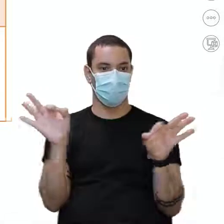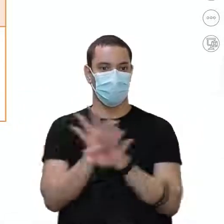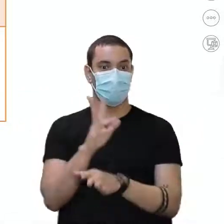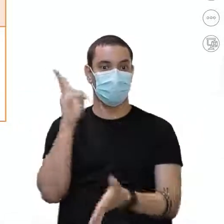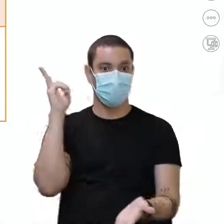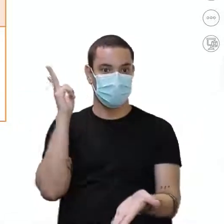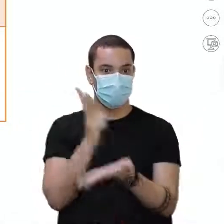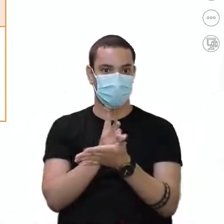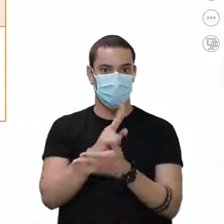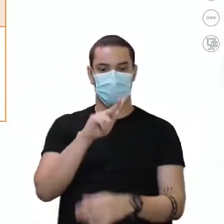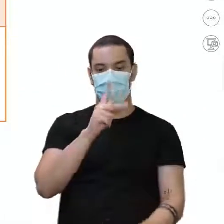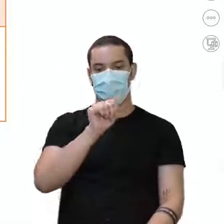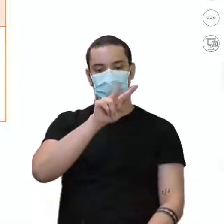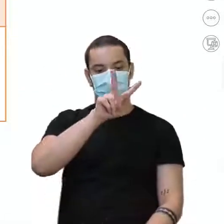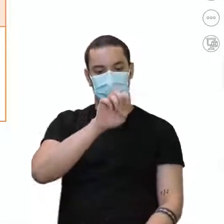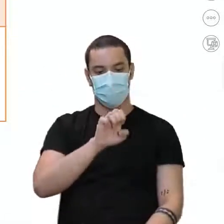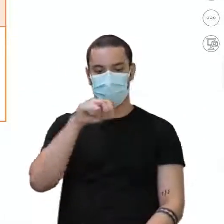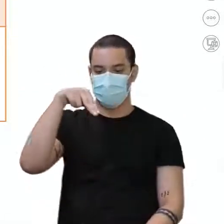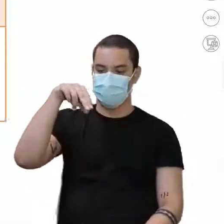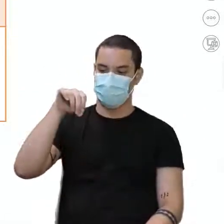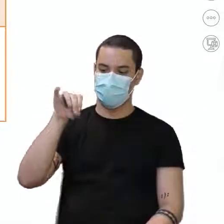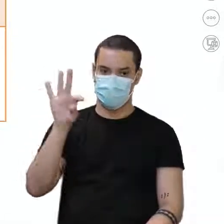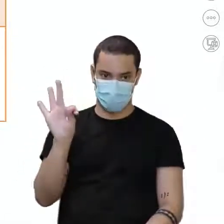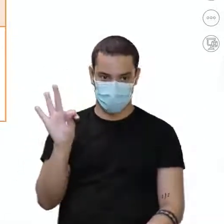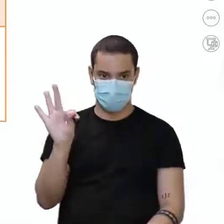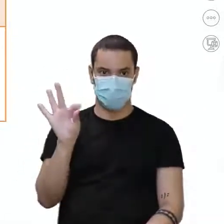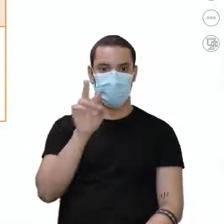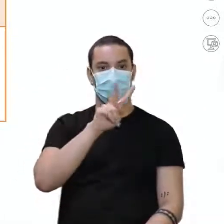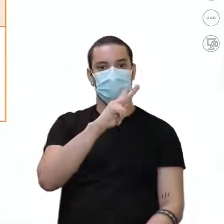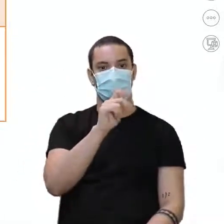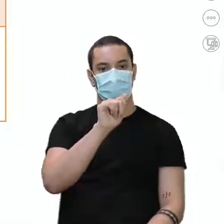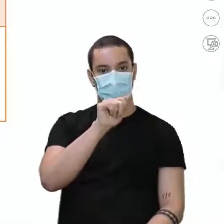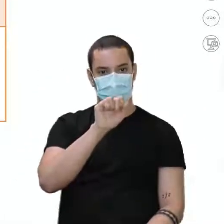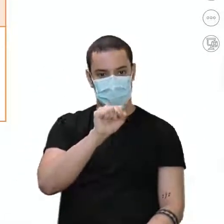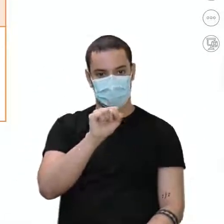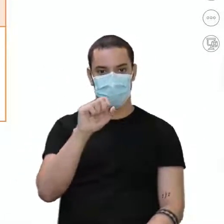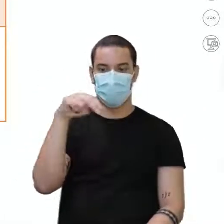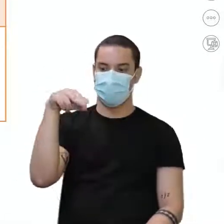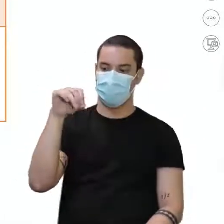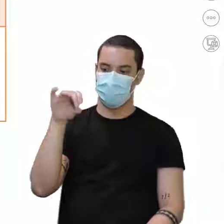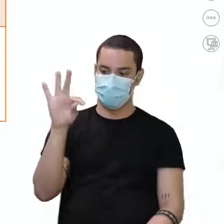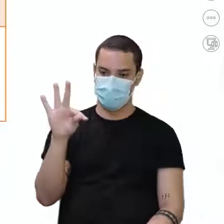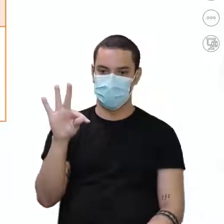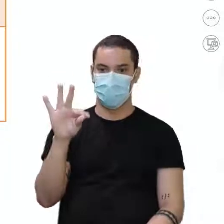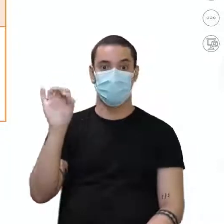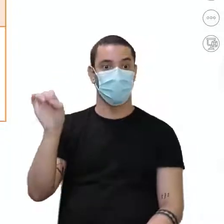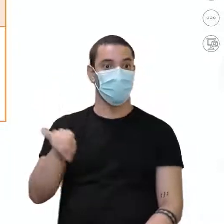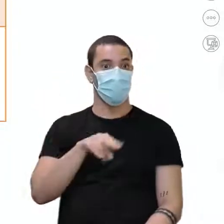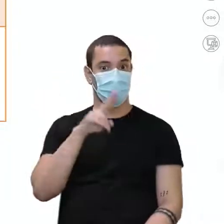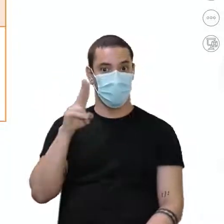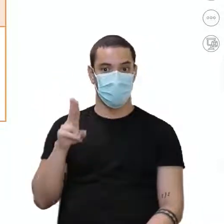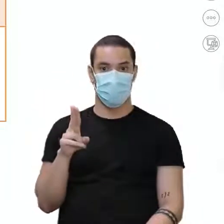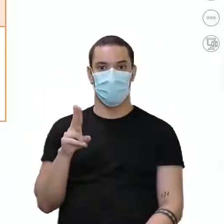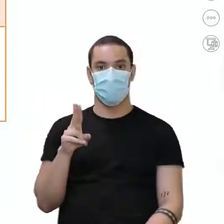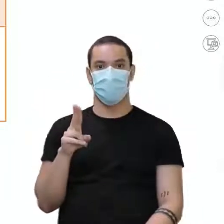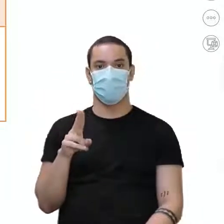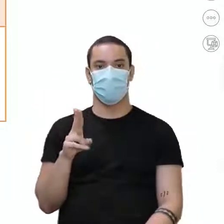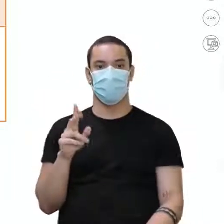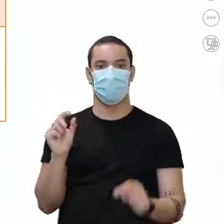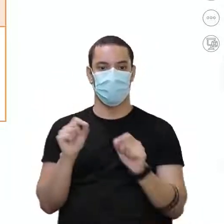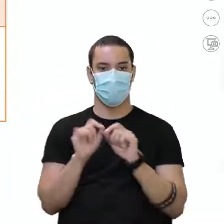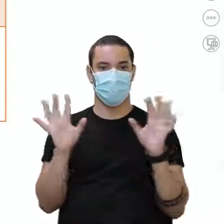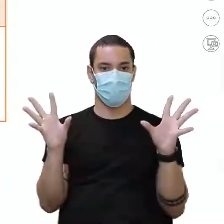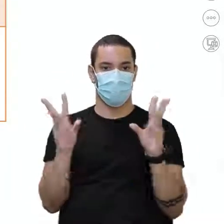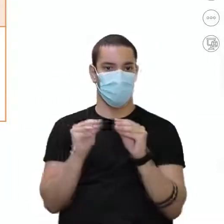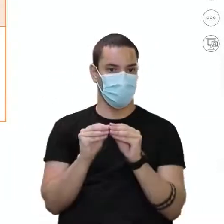lado, a tiracolo do auxiliar, e aqui no caso do verbo to be no particípio passado. Ou ele vem assim, ou ele vem